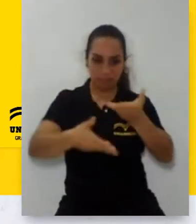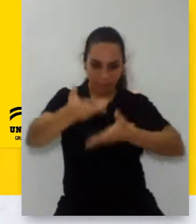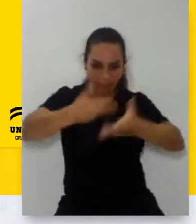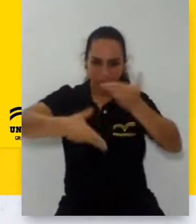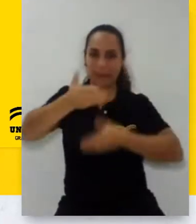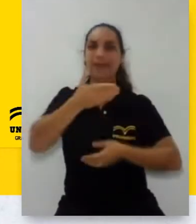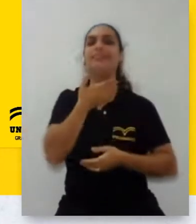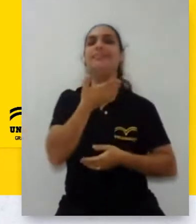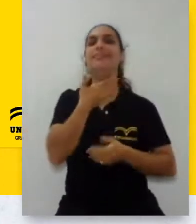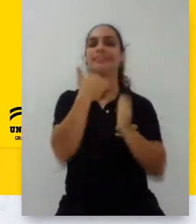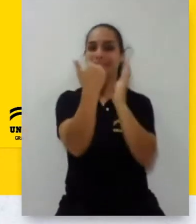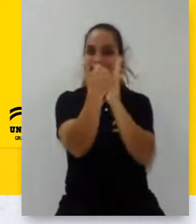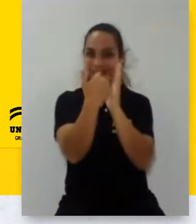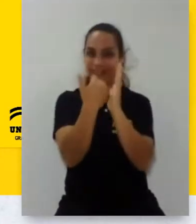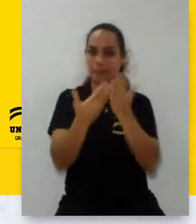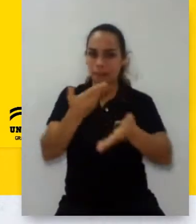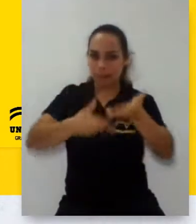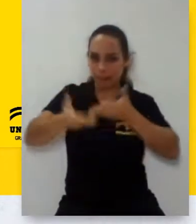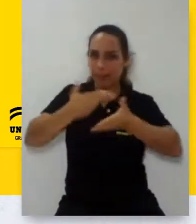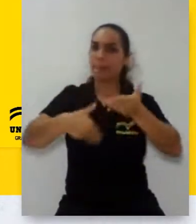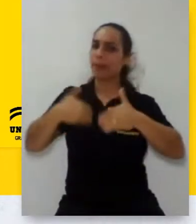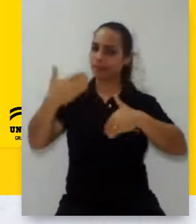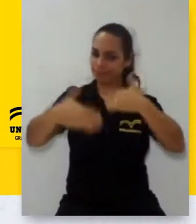conversar com vocês.